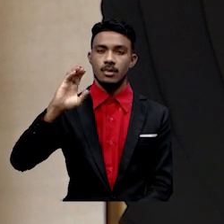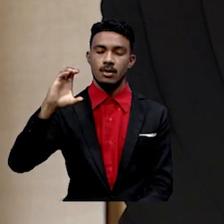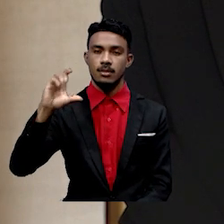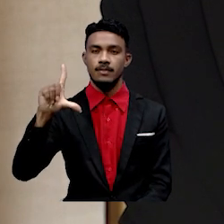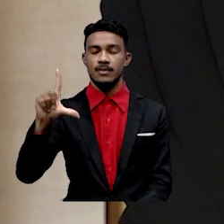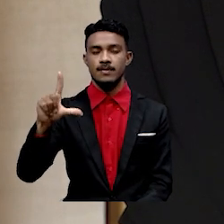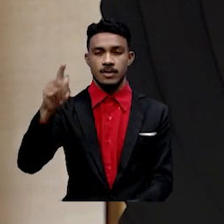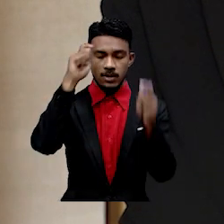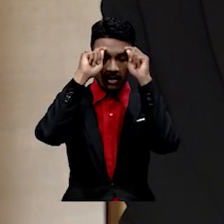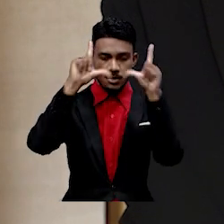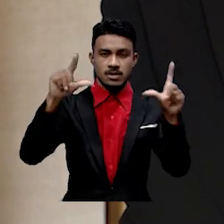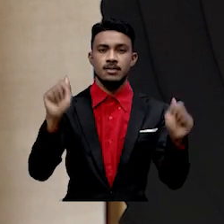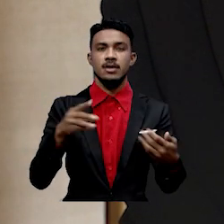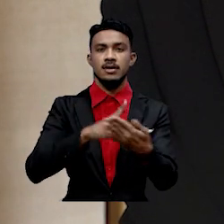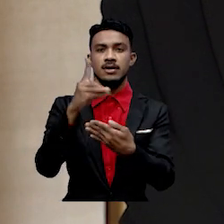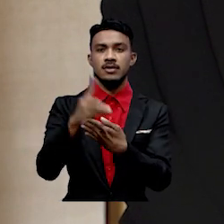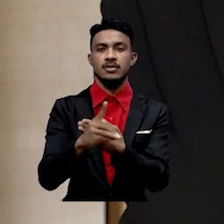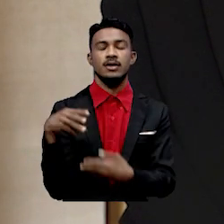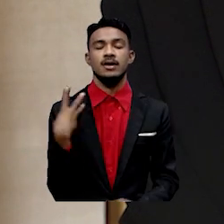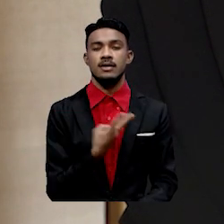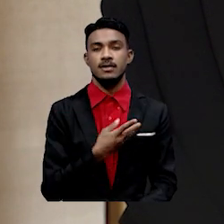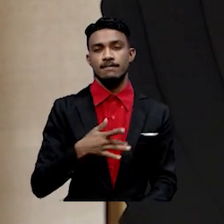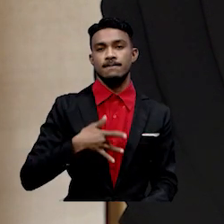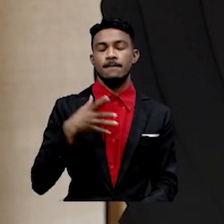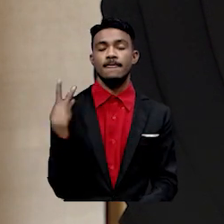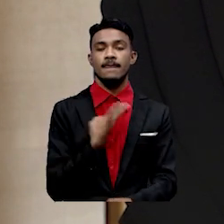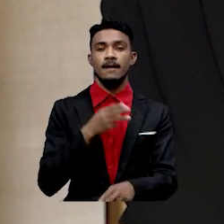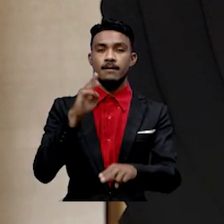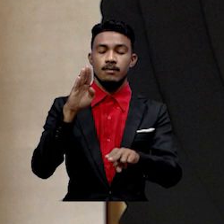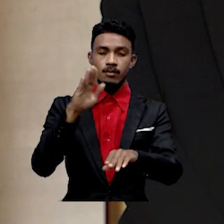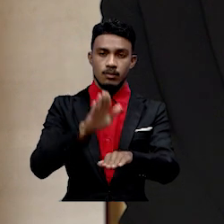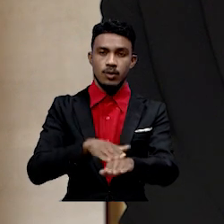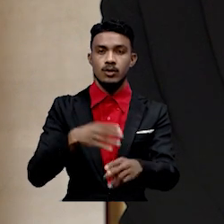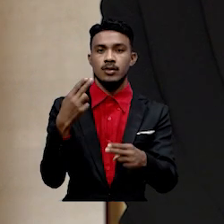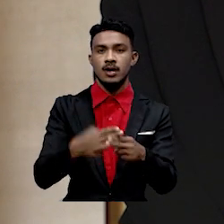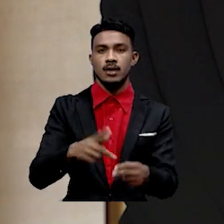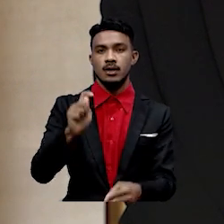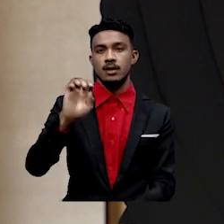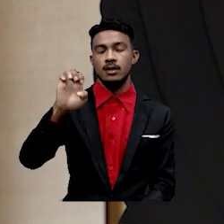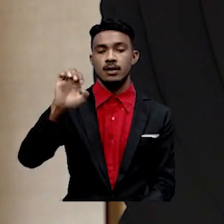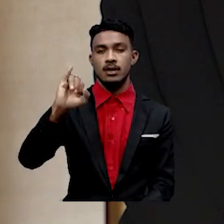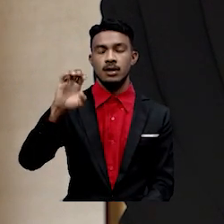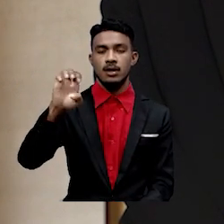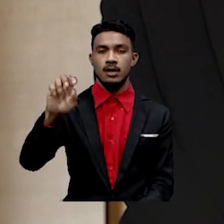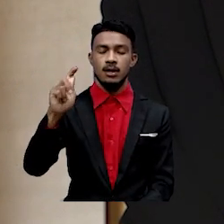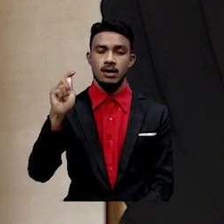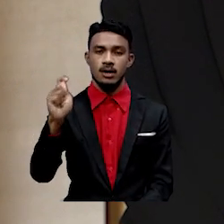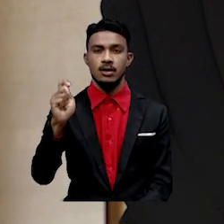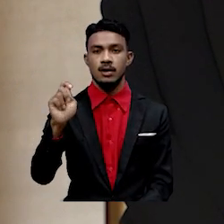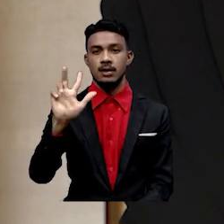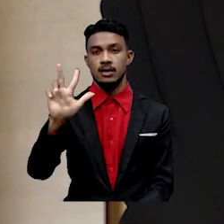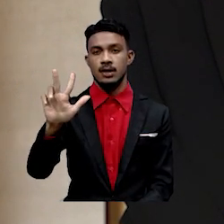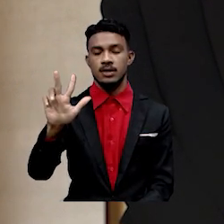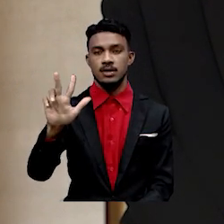desenvolve data center ida e tá bolo naran tier 3